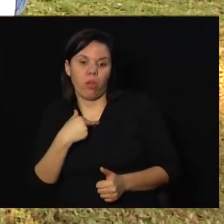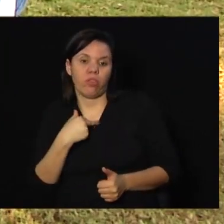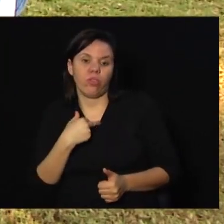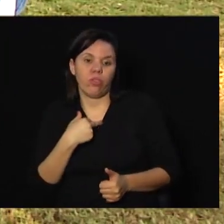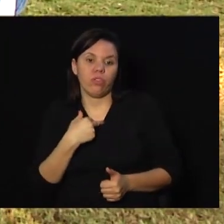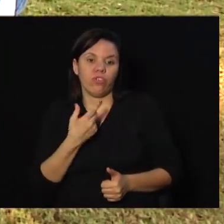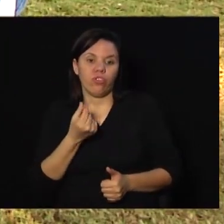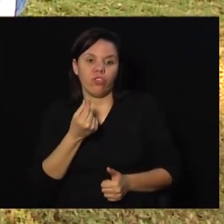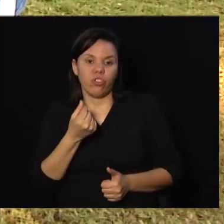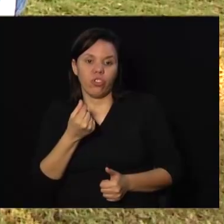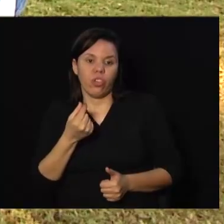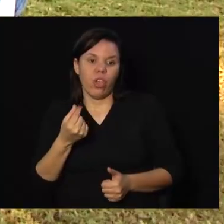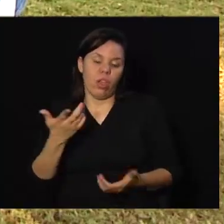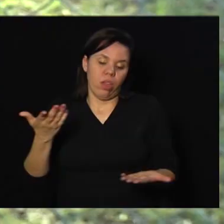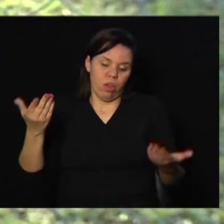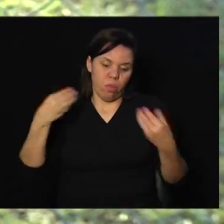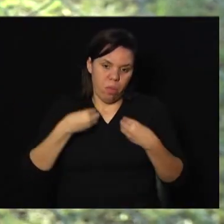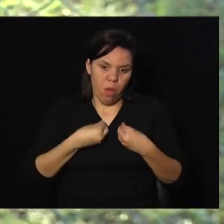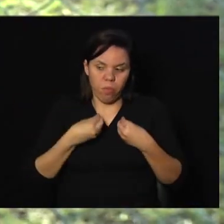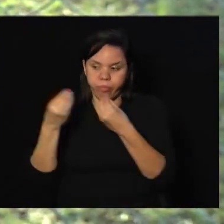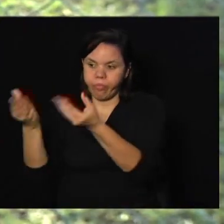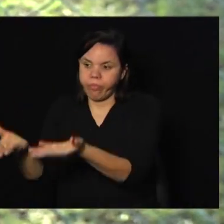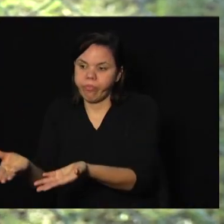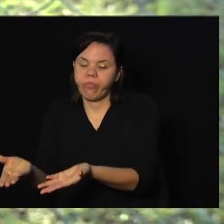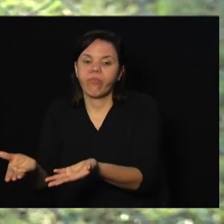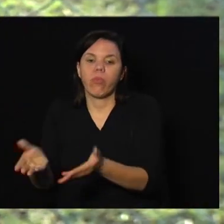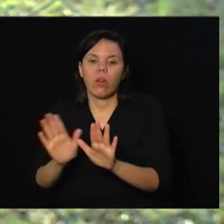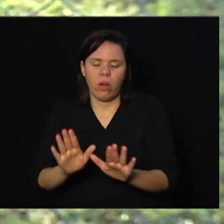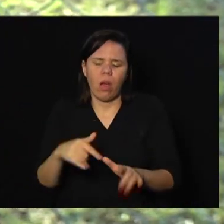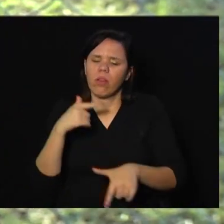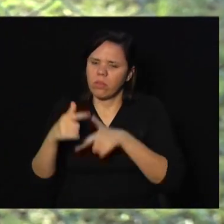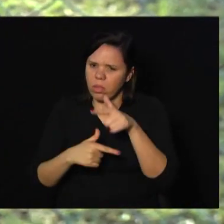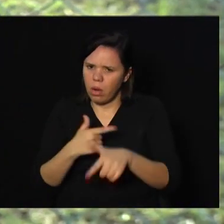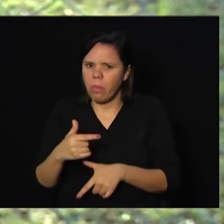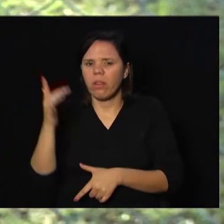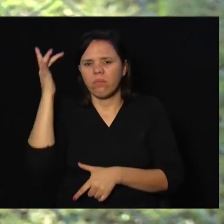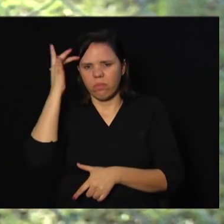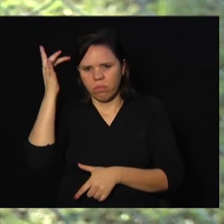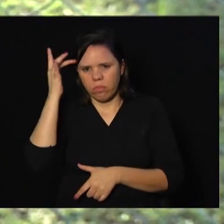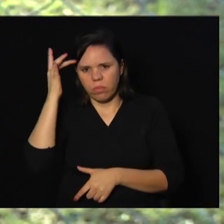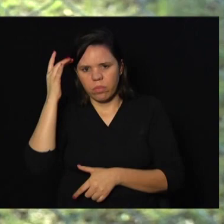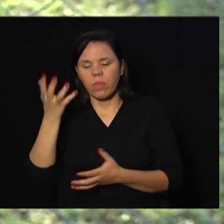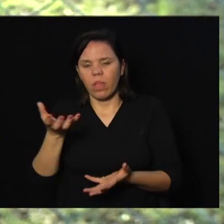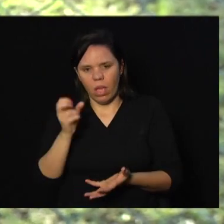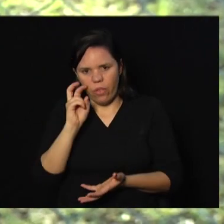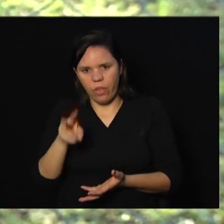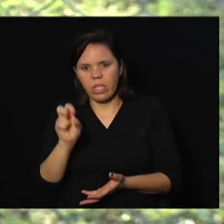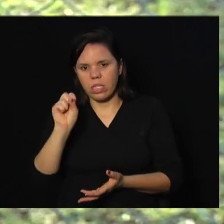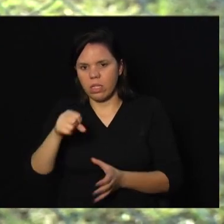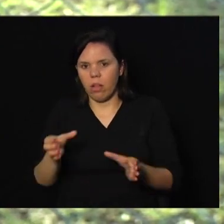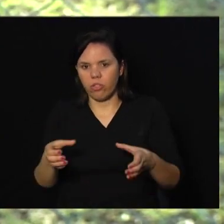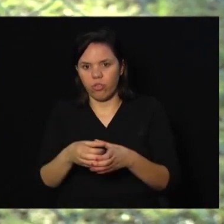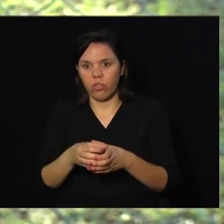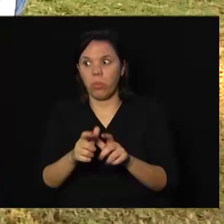família, para aplicar numa coisa incerta, entendeu? Então a gente trabalha com os pés no chão e eu quero ver o Brasil crescer, mas